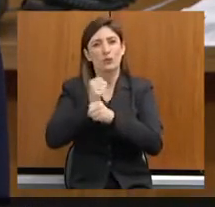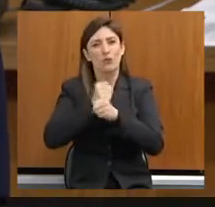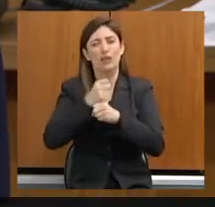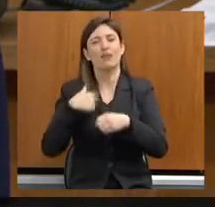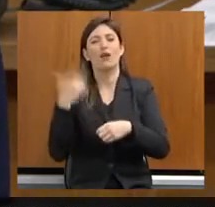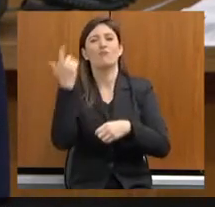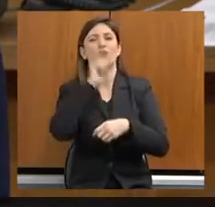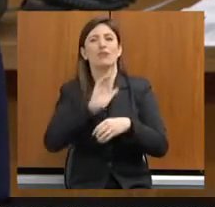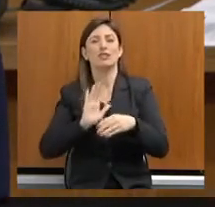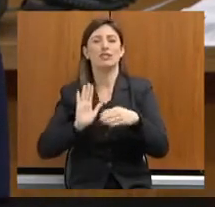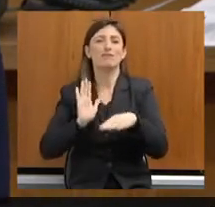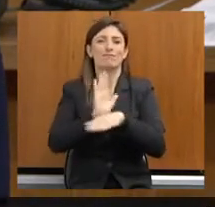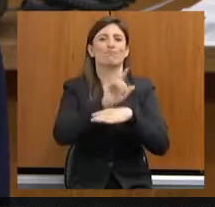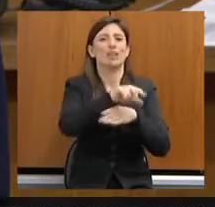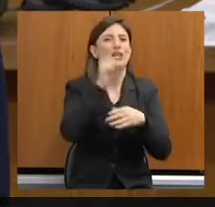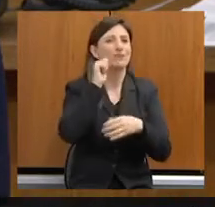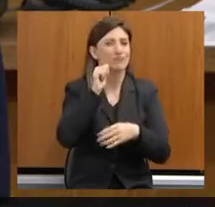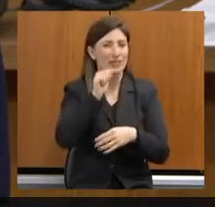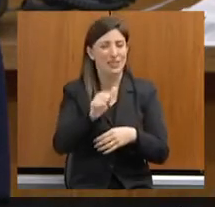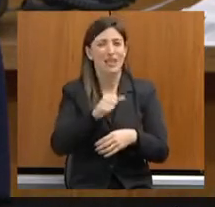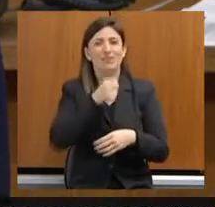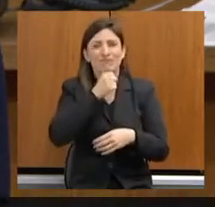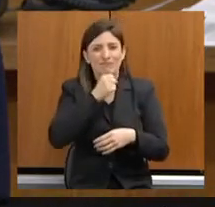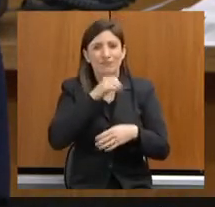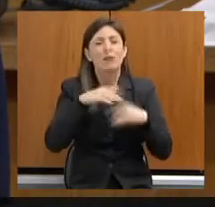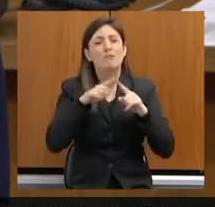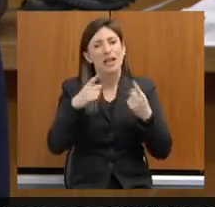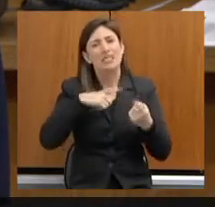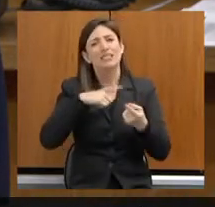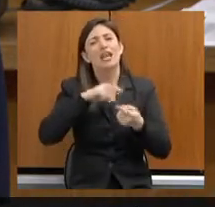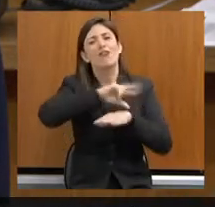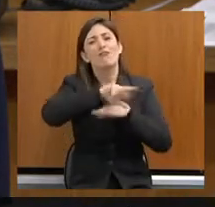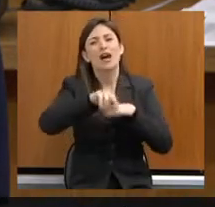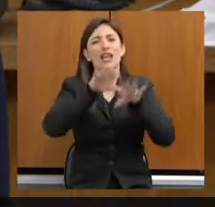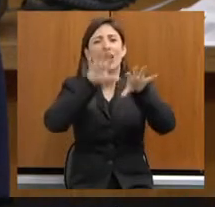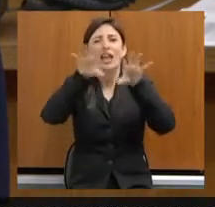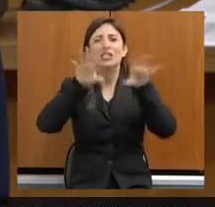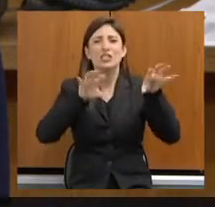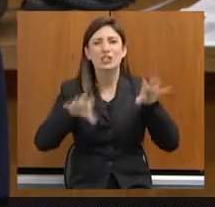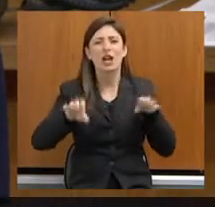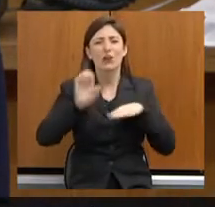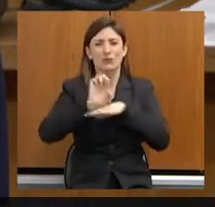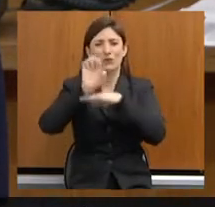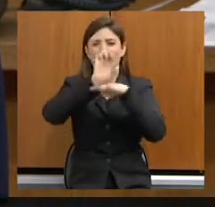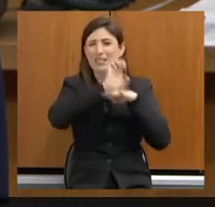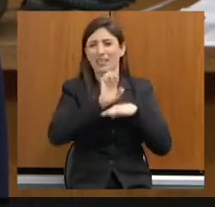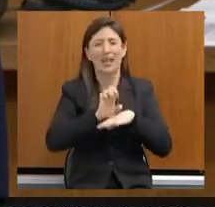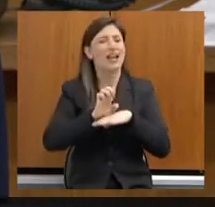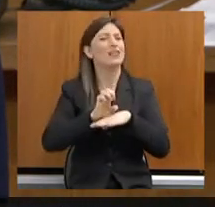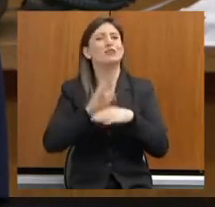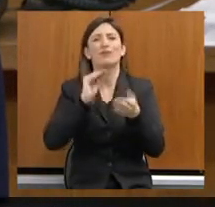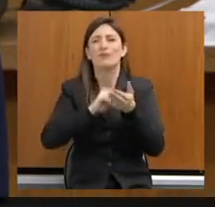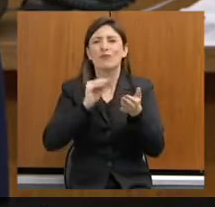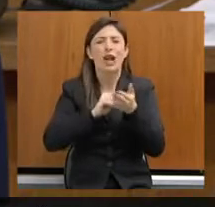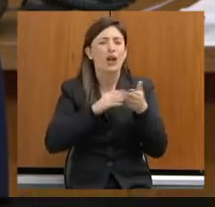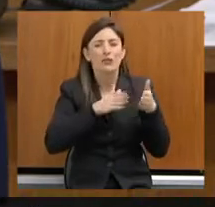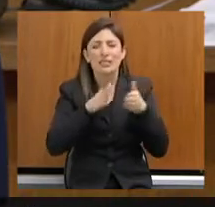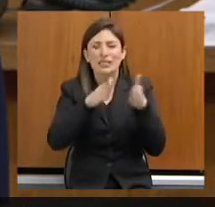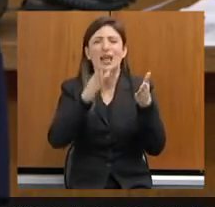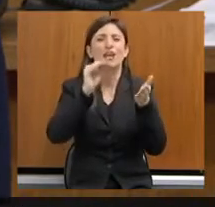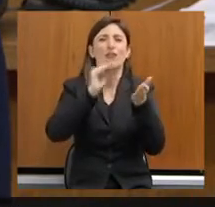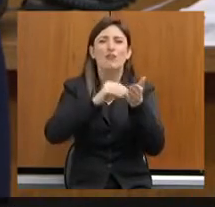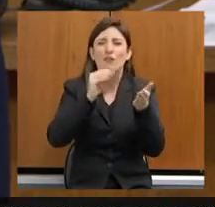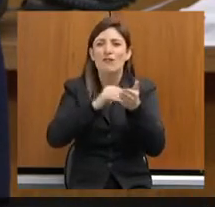levar mas agora Essência regiões do estado que estão realmente Montes assistidas as pessoas não tem Estrada as pessoas não têm assistência técnica então é Um